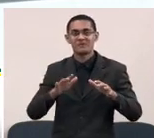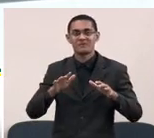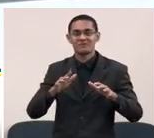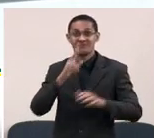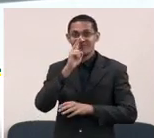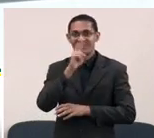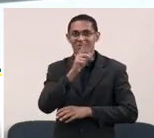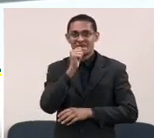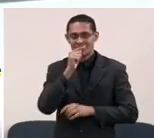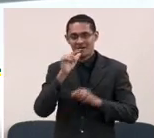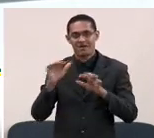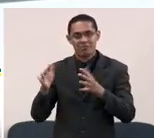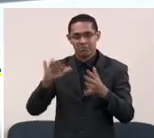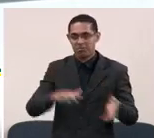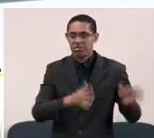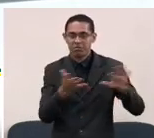Então,